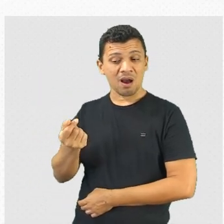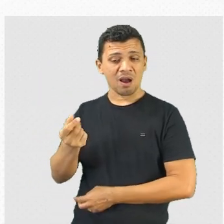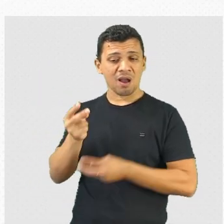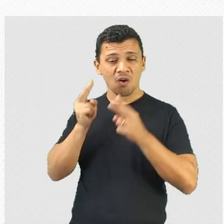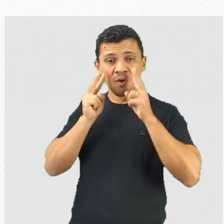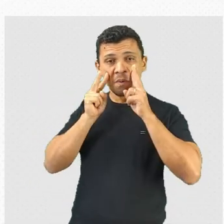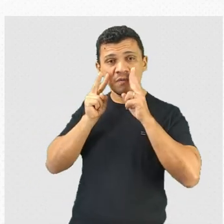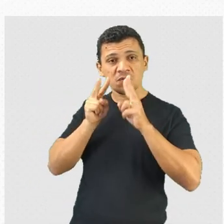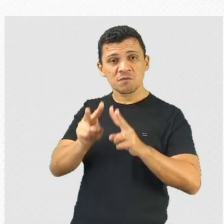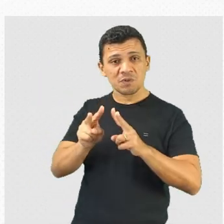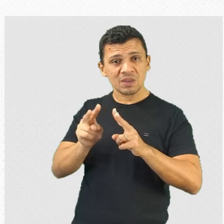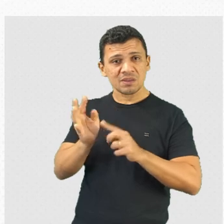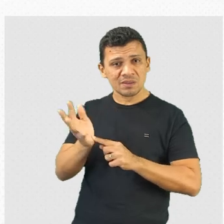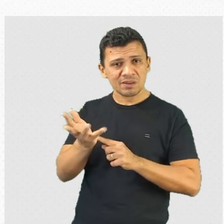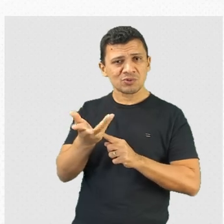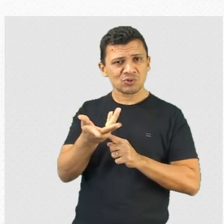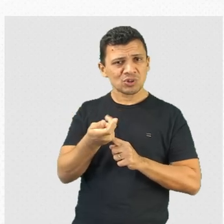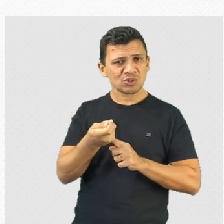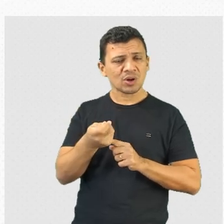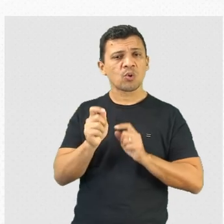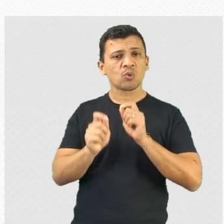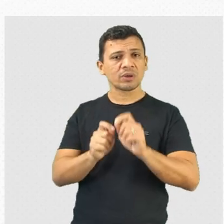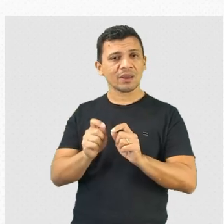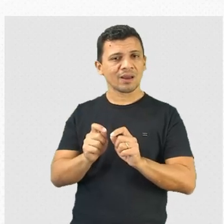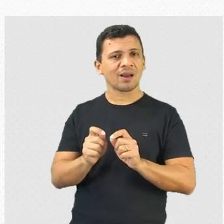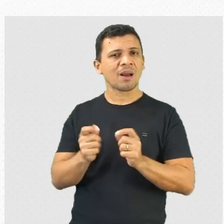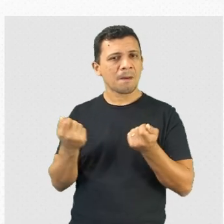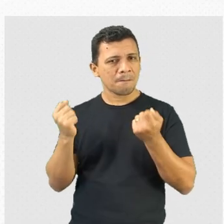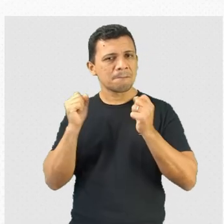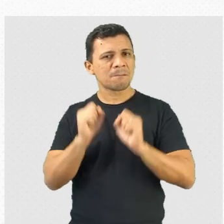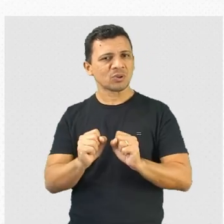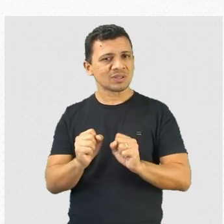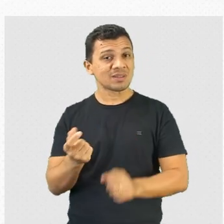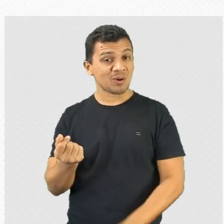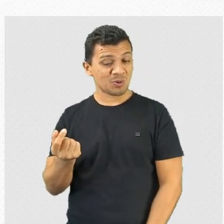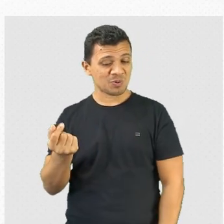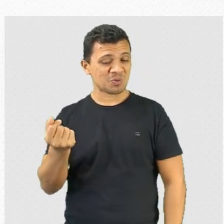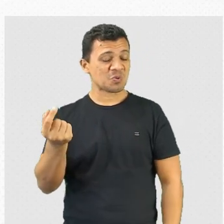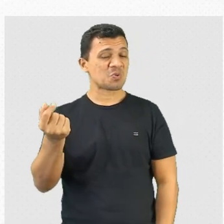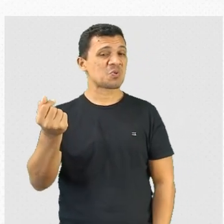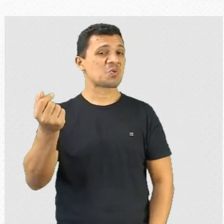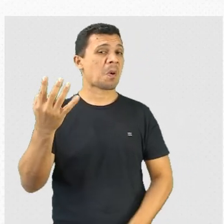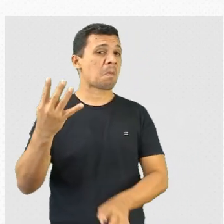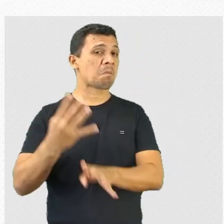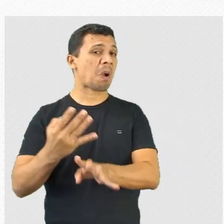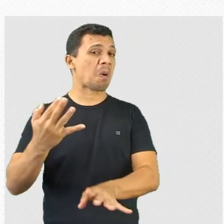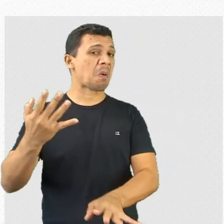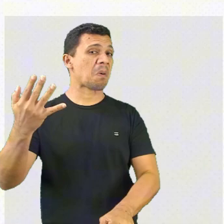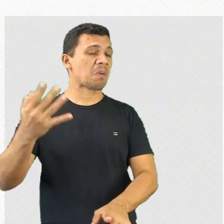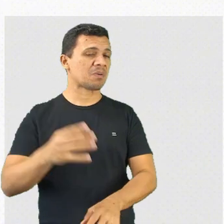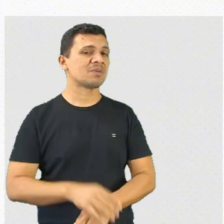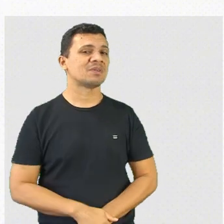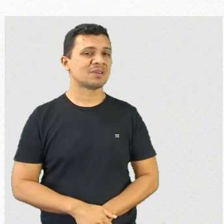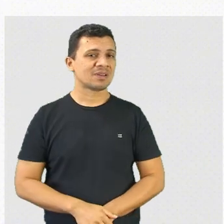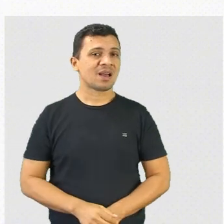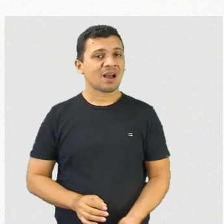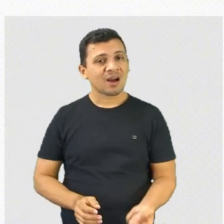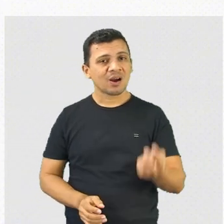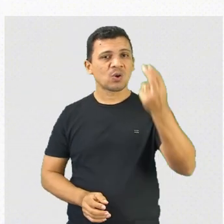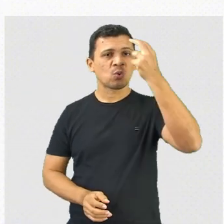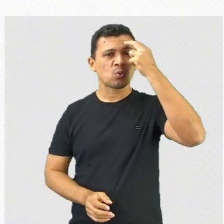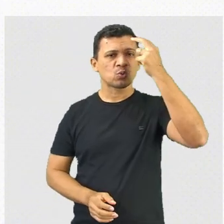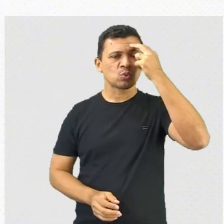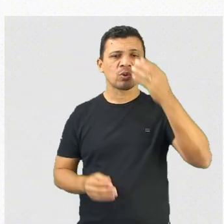nessa manifestação artística um potencial lucrativo. Então, essas danças, as culturas, elas cada vez mais